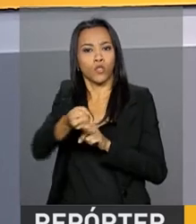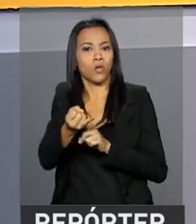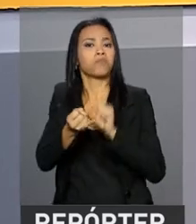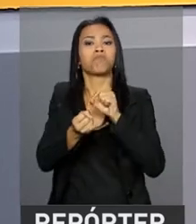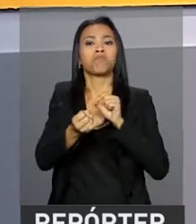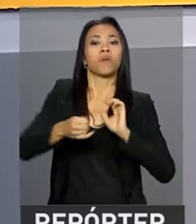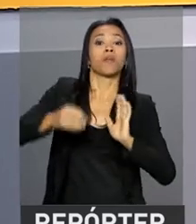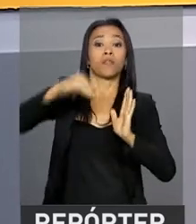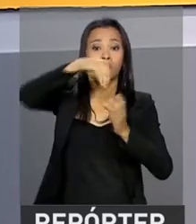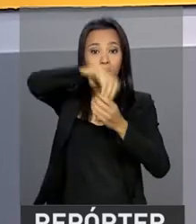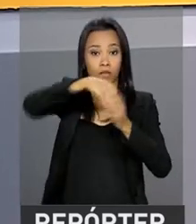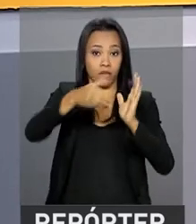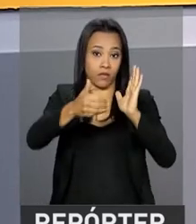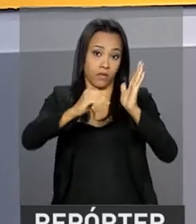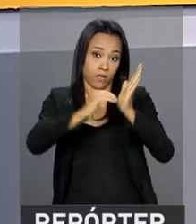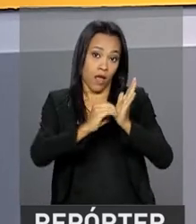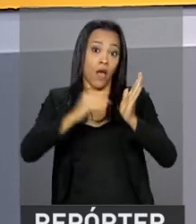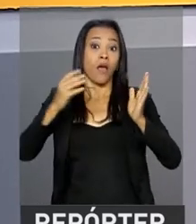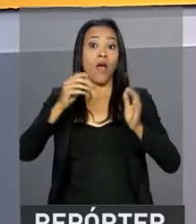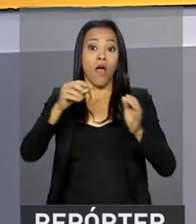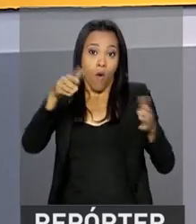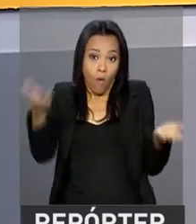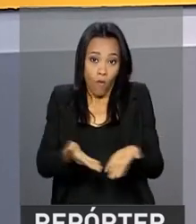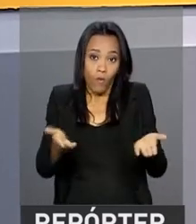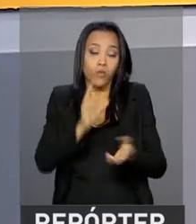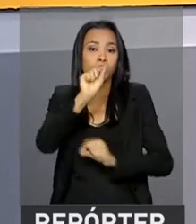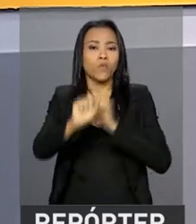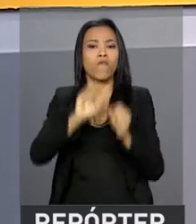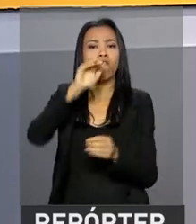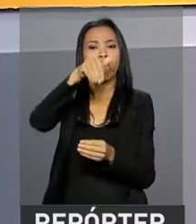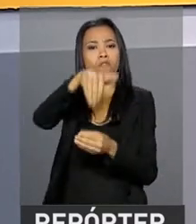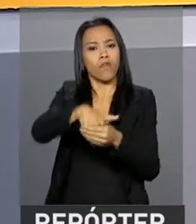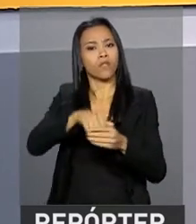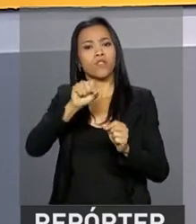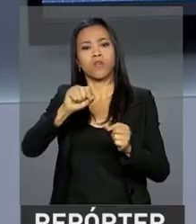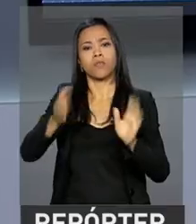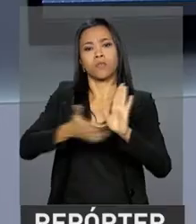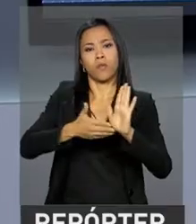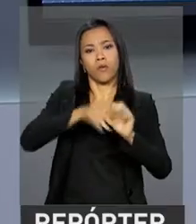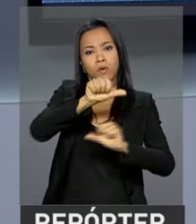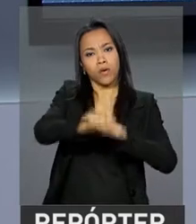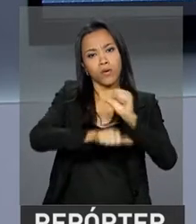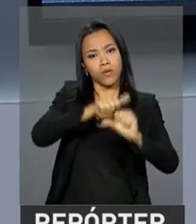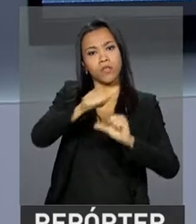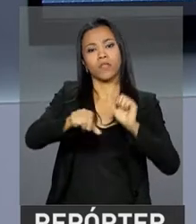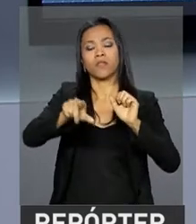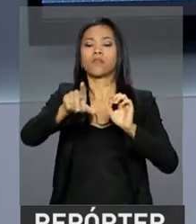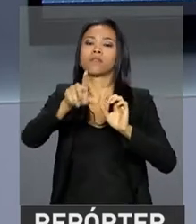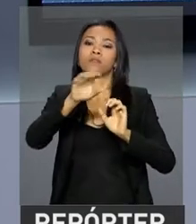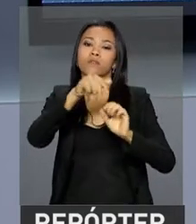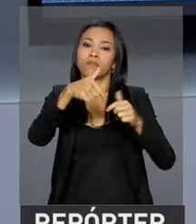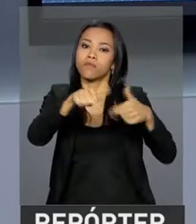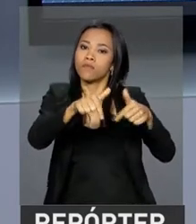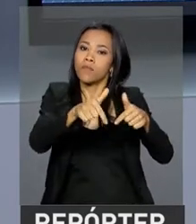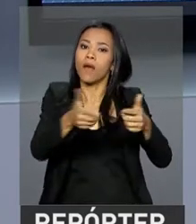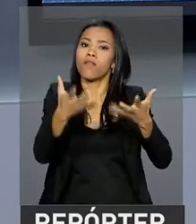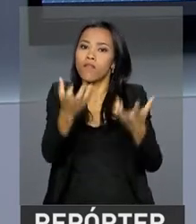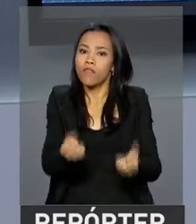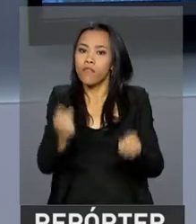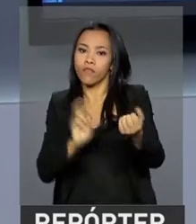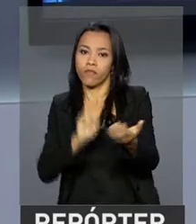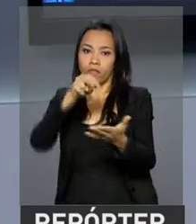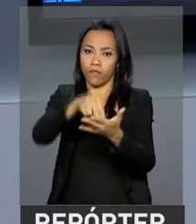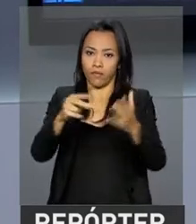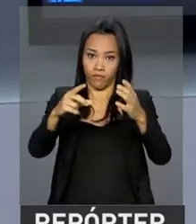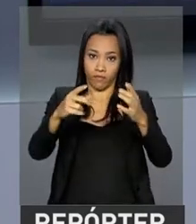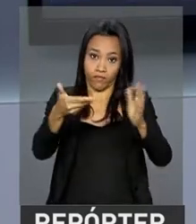Senado pretende analisar e votar ainda hoje o parecer sobre a reforma trabalhista. Vamos então ao Congresso Nacional, onde está a